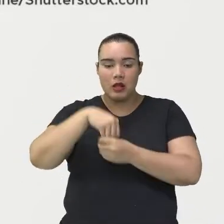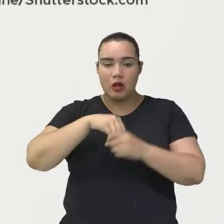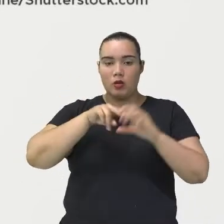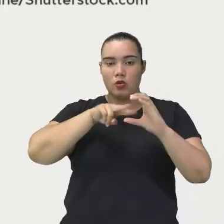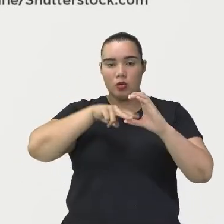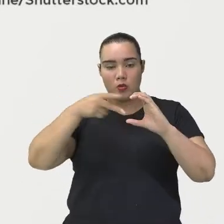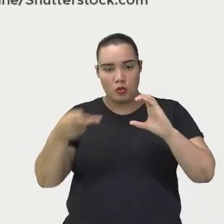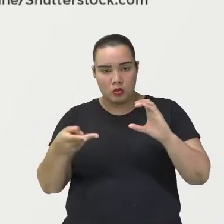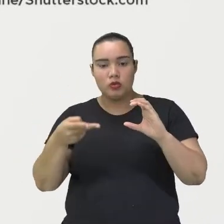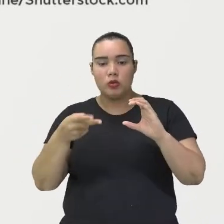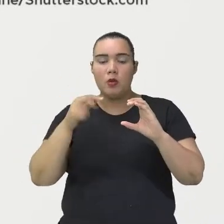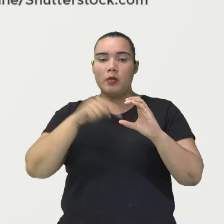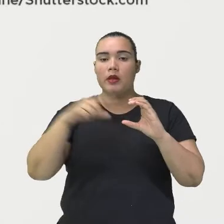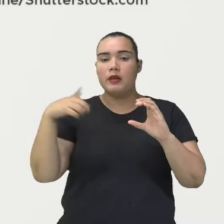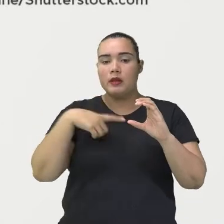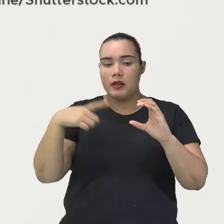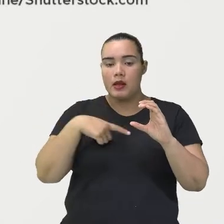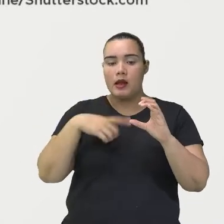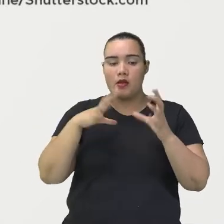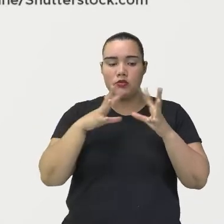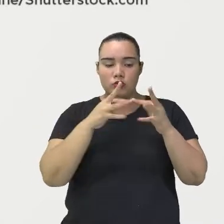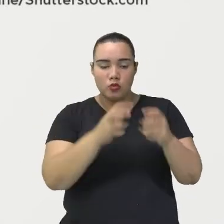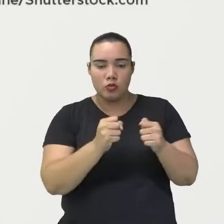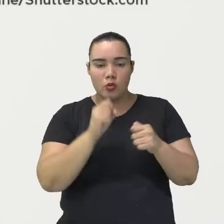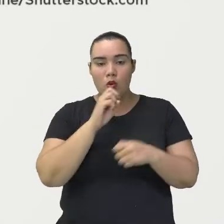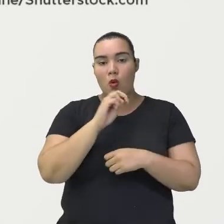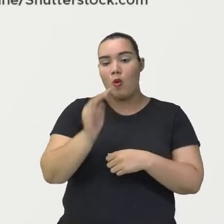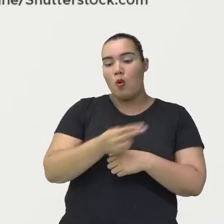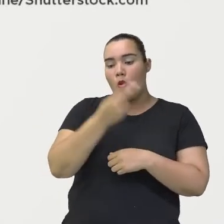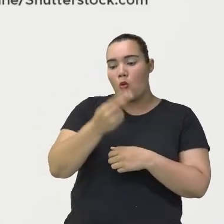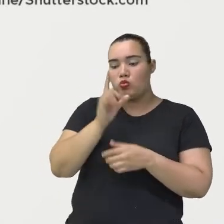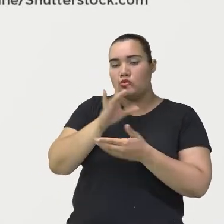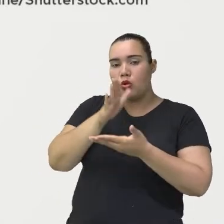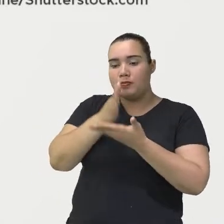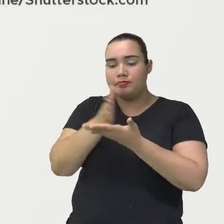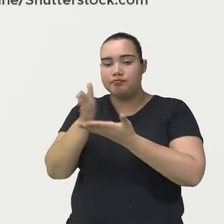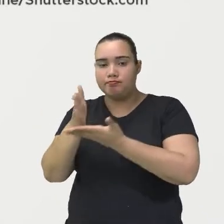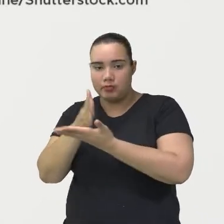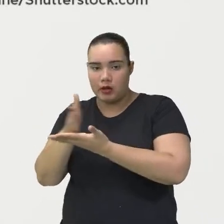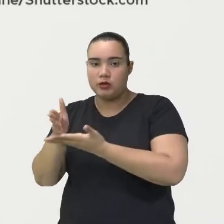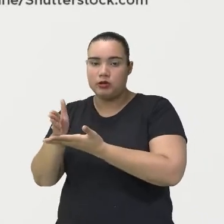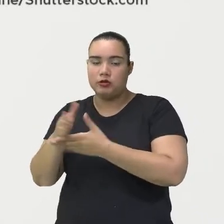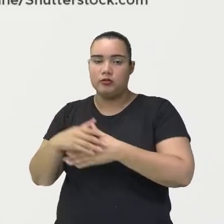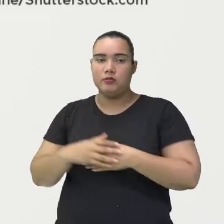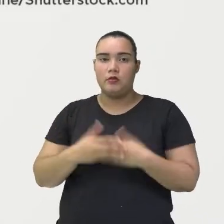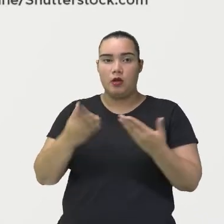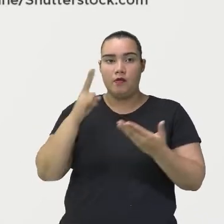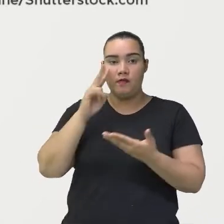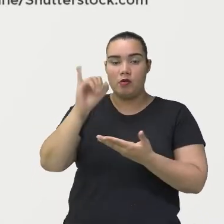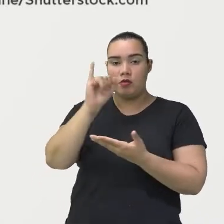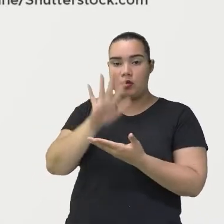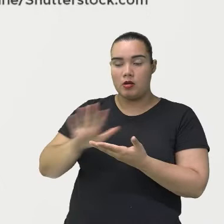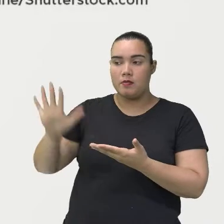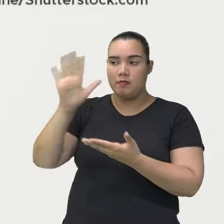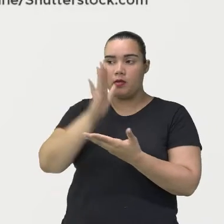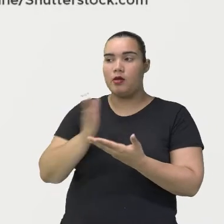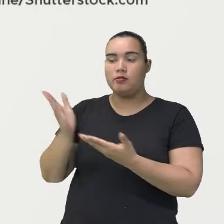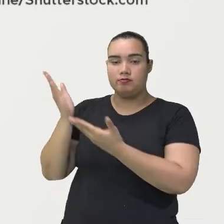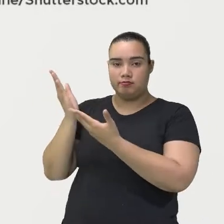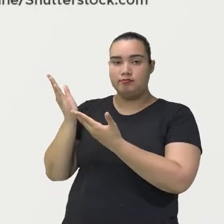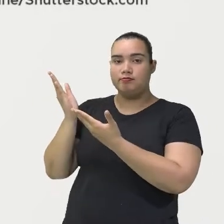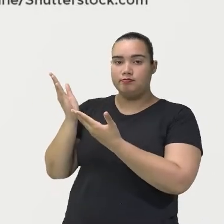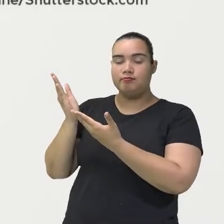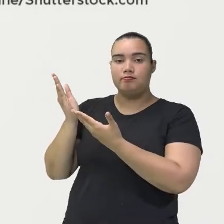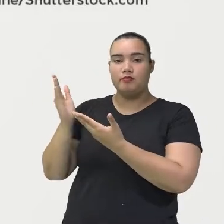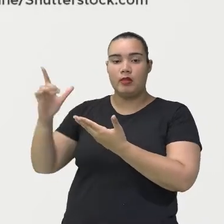cromossomos inteiros ou em partes. Observem essa imagem. A gente tem um cromossomo,